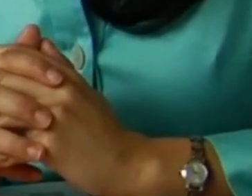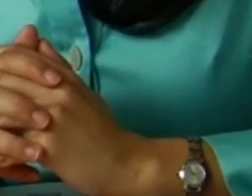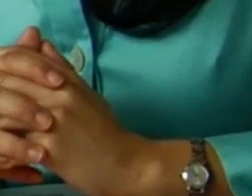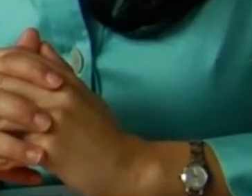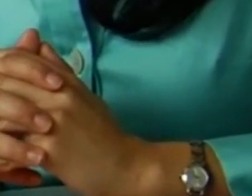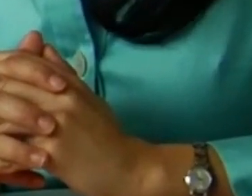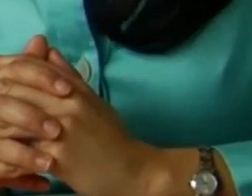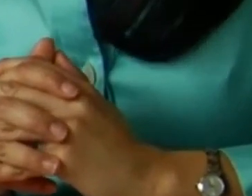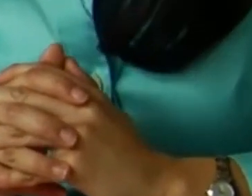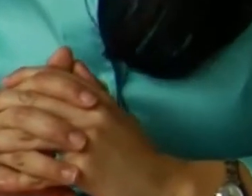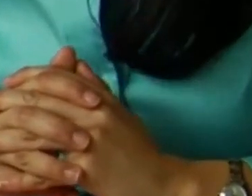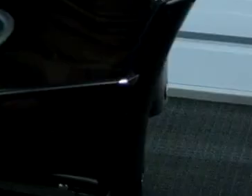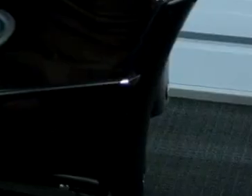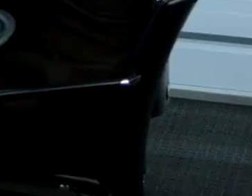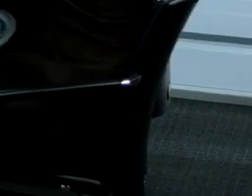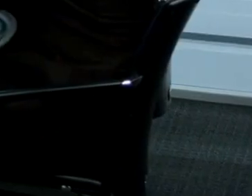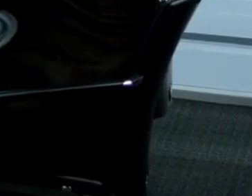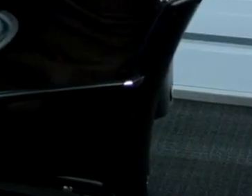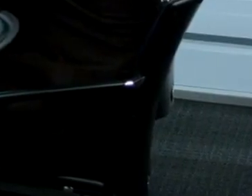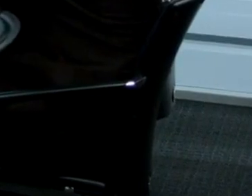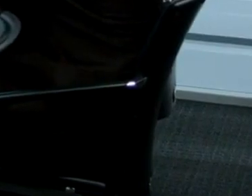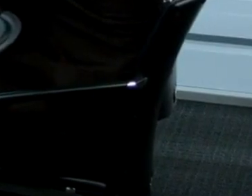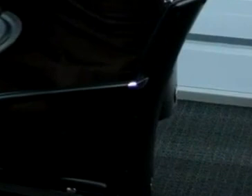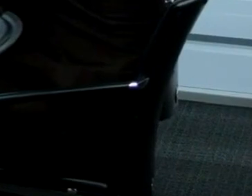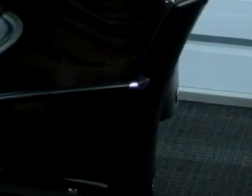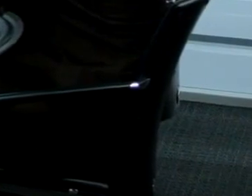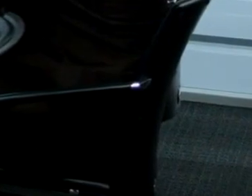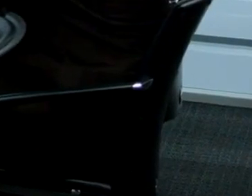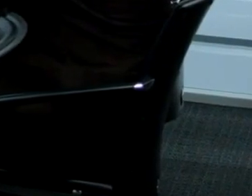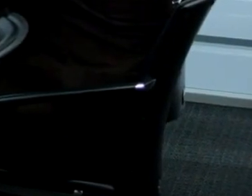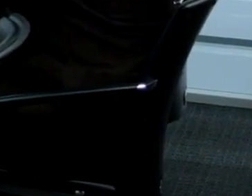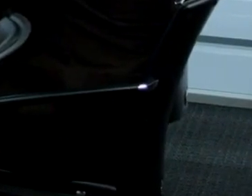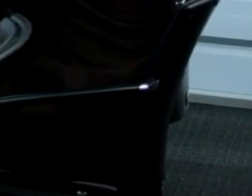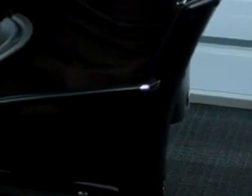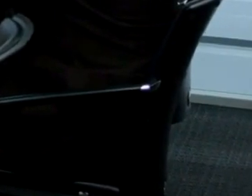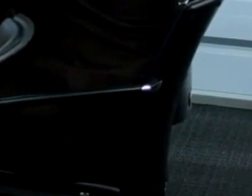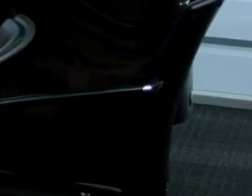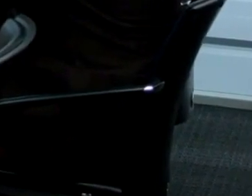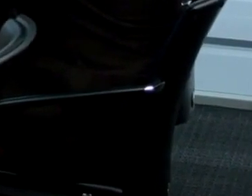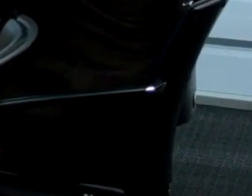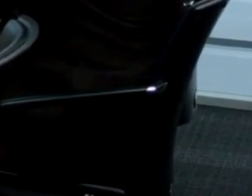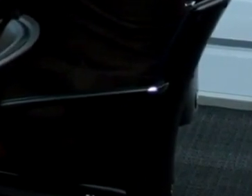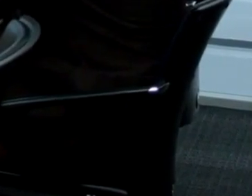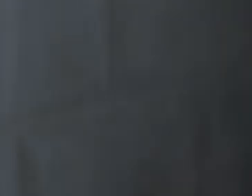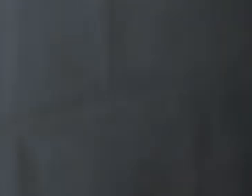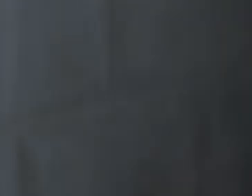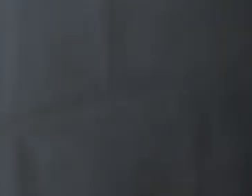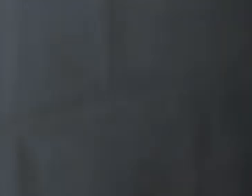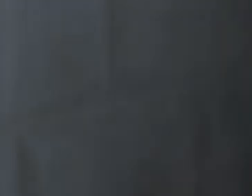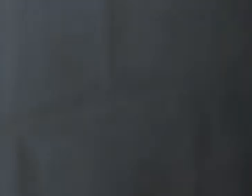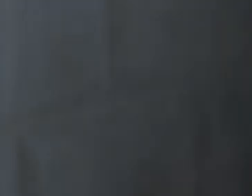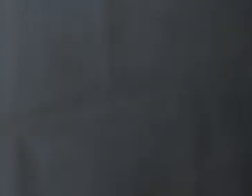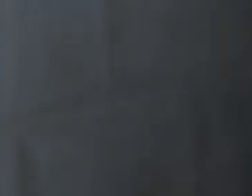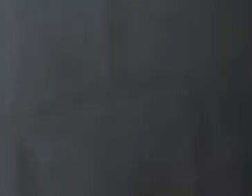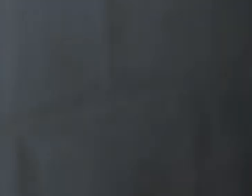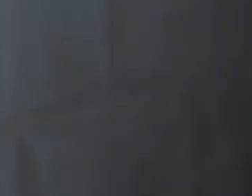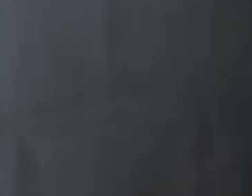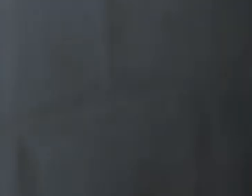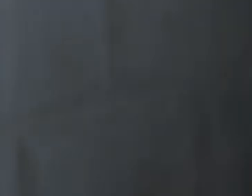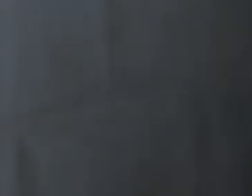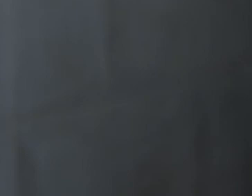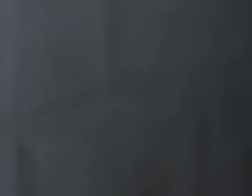públicas, à saúde, à educação, à segurança pública, mas nós precisamos avançar muito para que nós